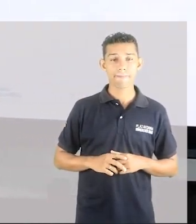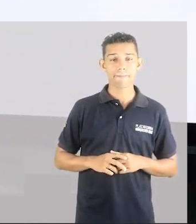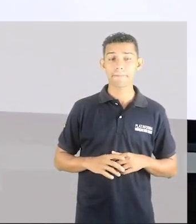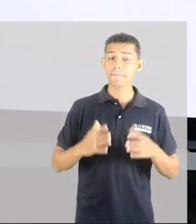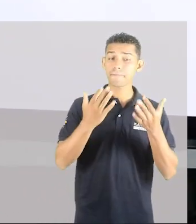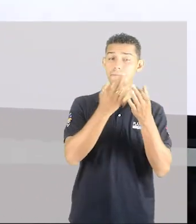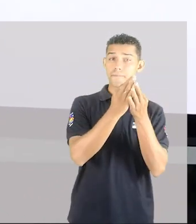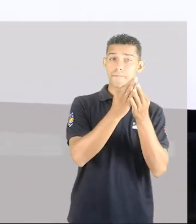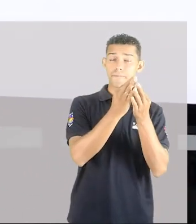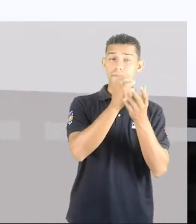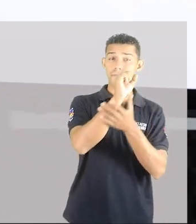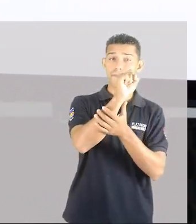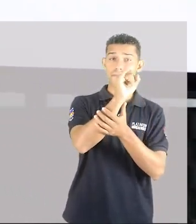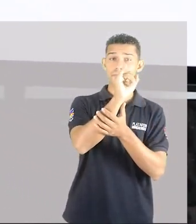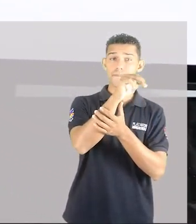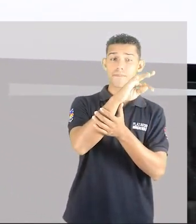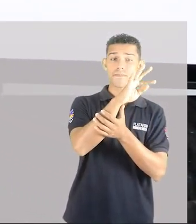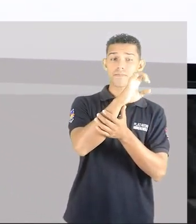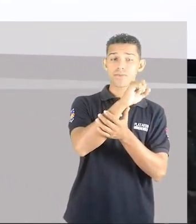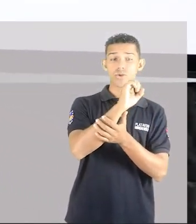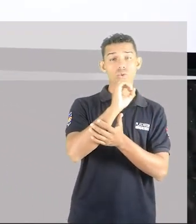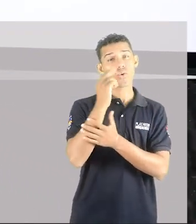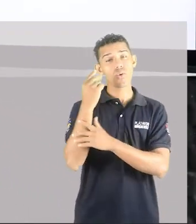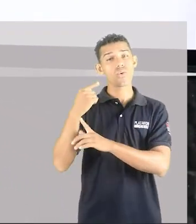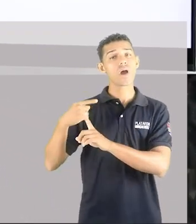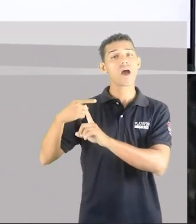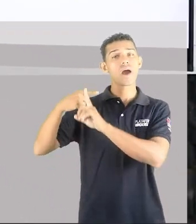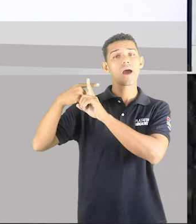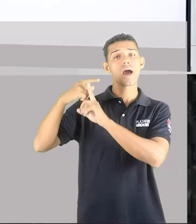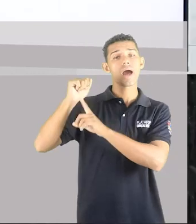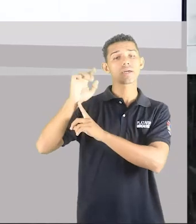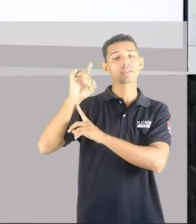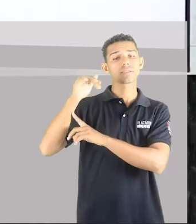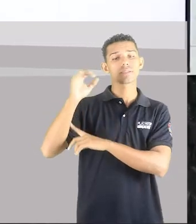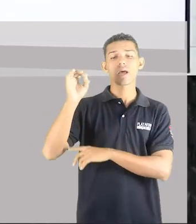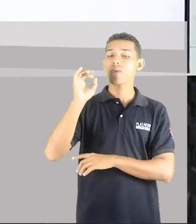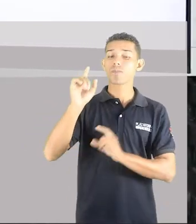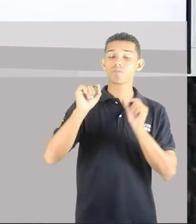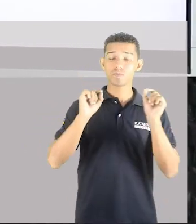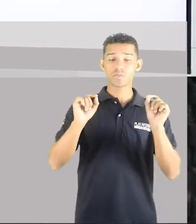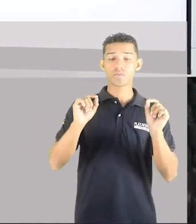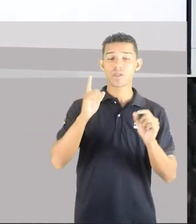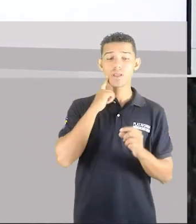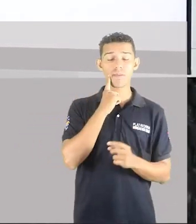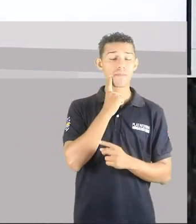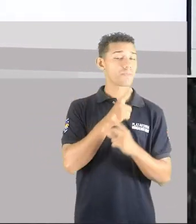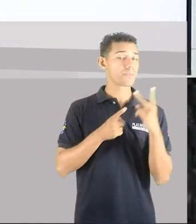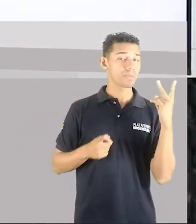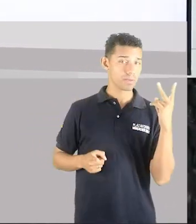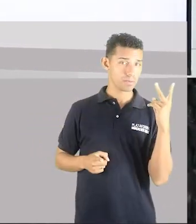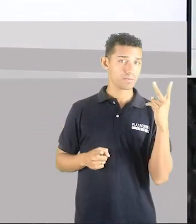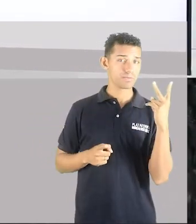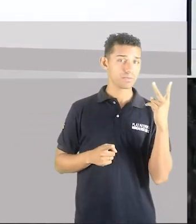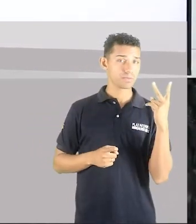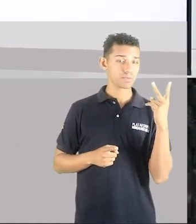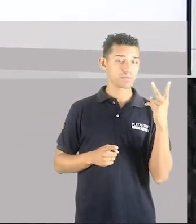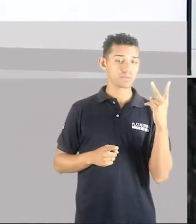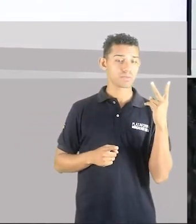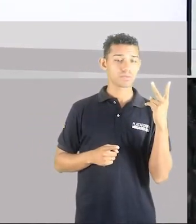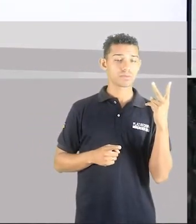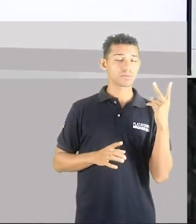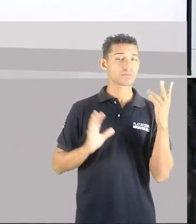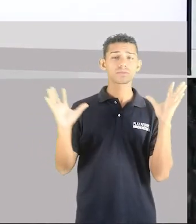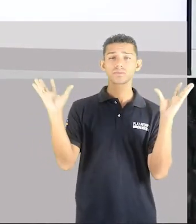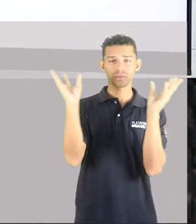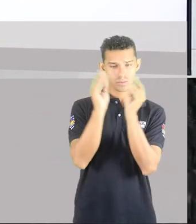Síntese ou adição. Na síntese ou adição, você já tem o seguinte, ó, tu tem duas, resumindo, tu tem